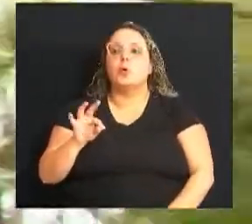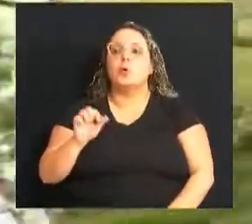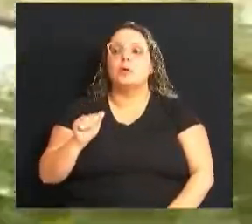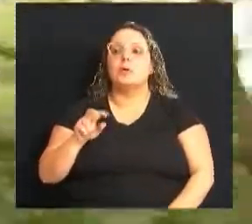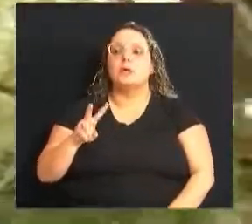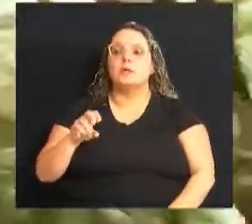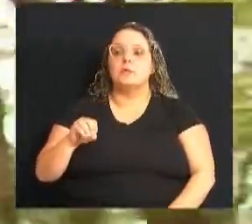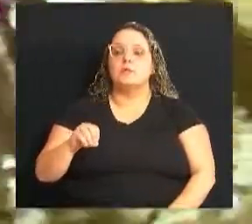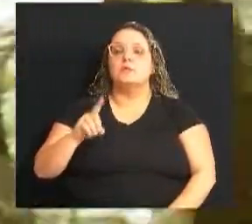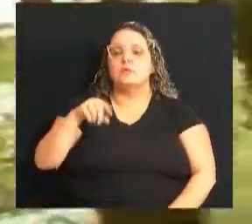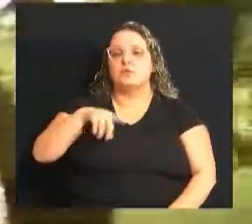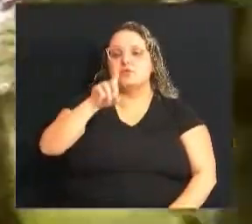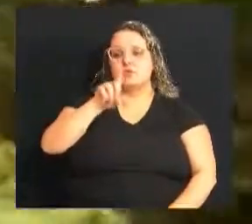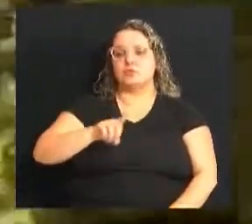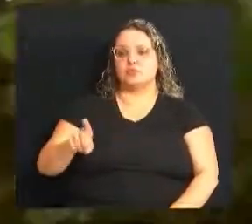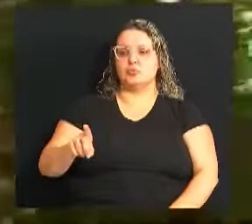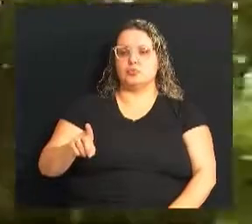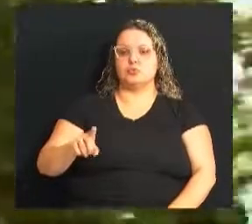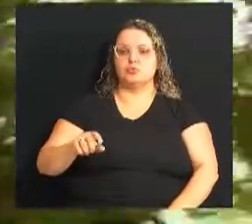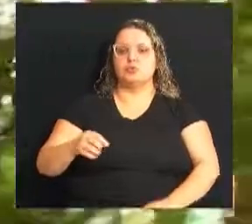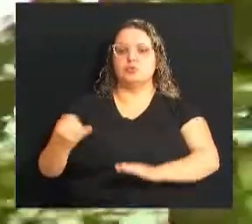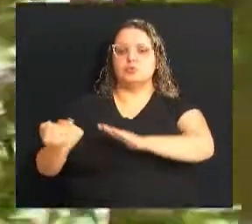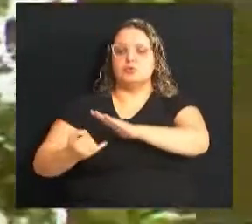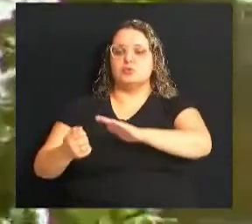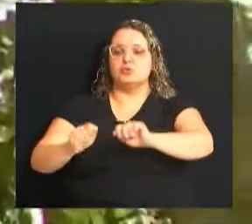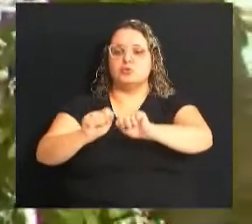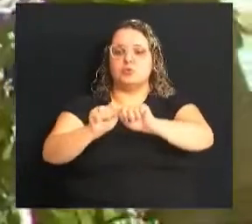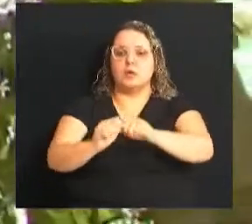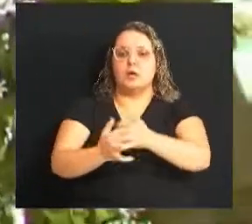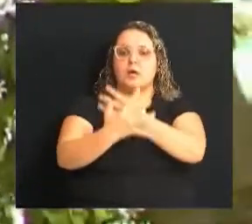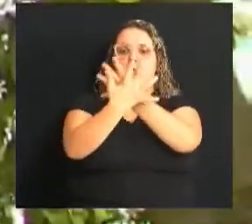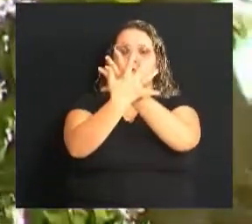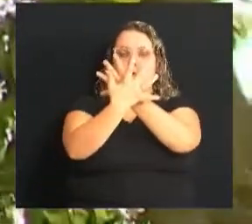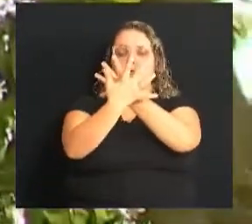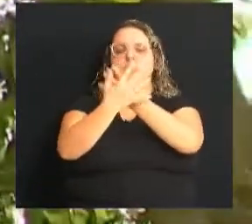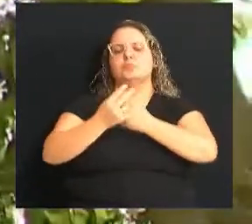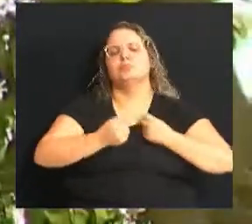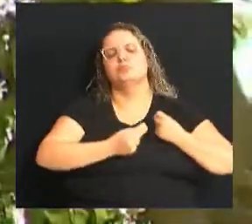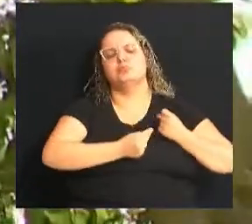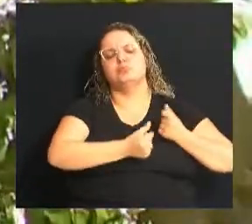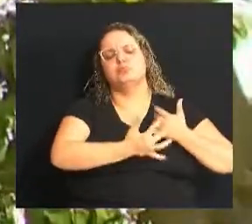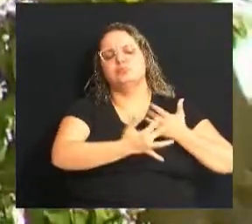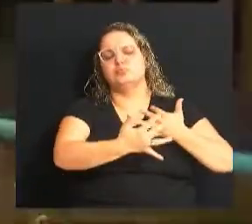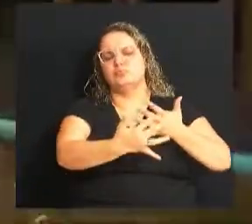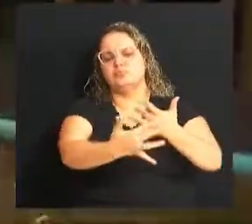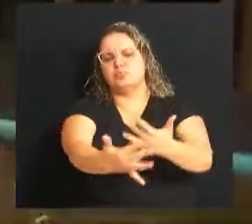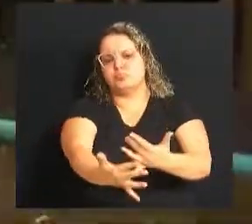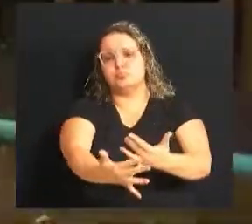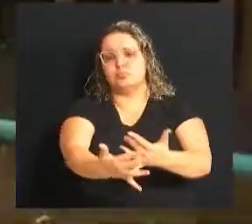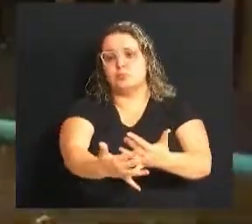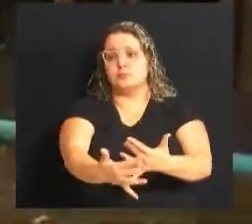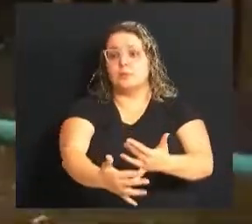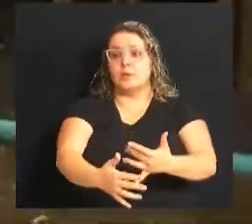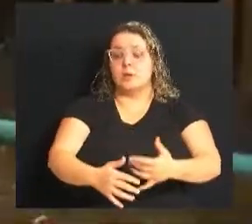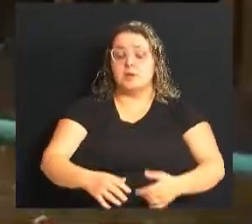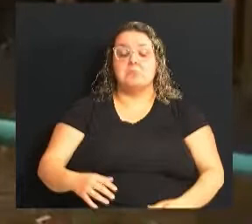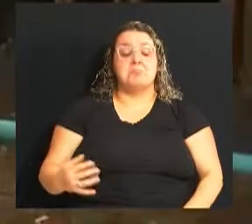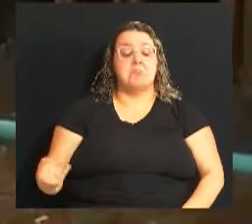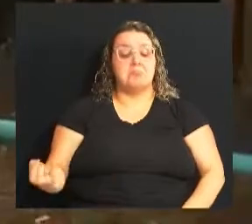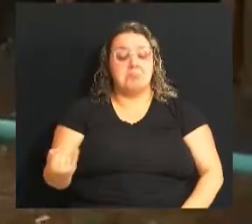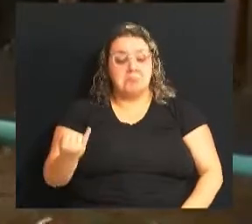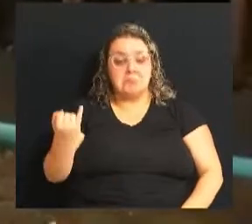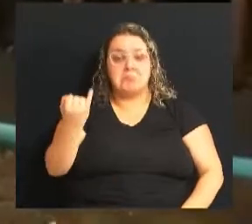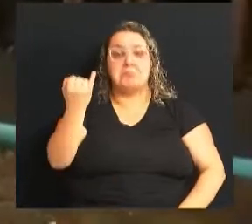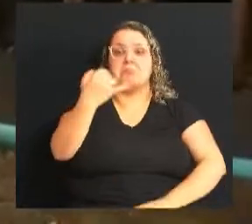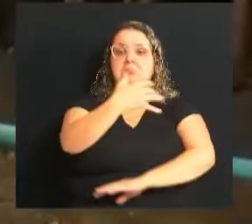de Campinas por muitos anos, era um agrônomo muito afeiçoado à arborização,